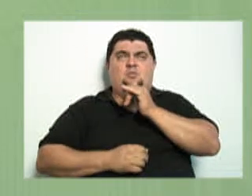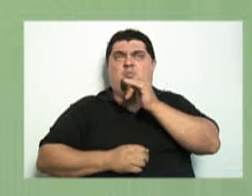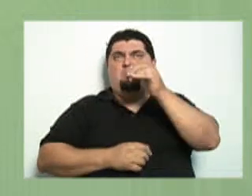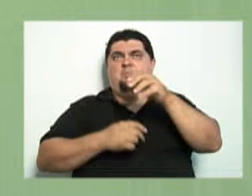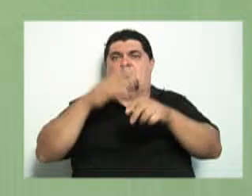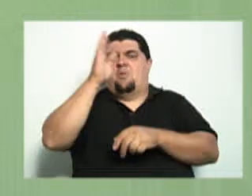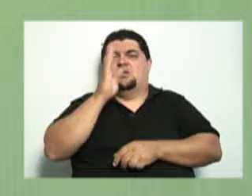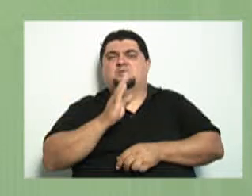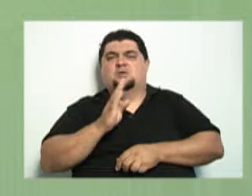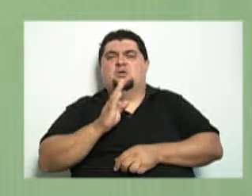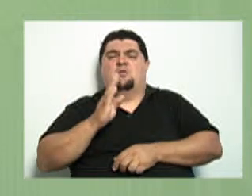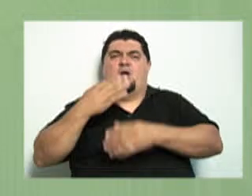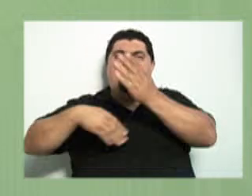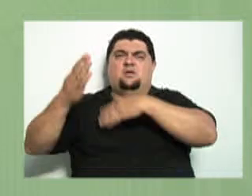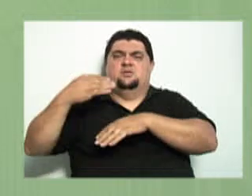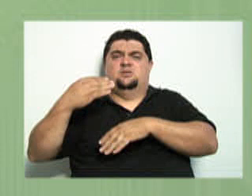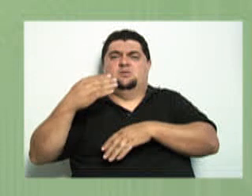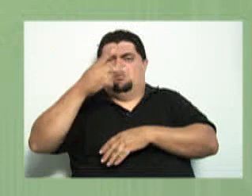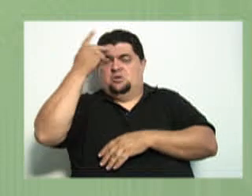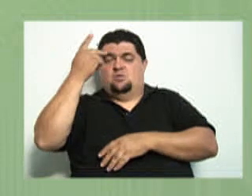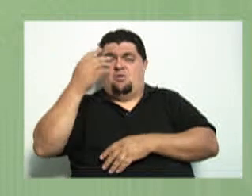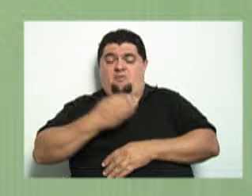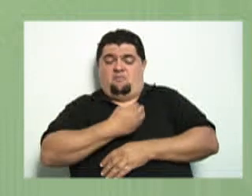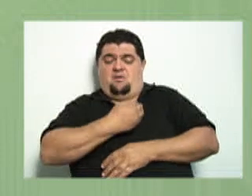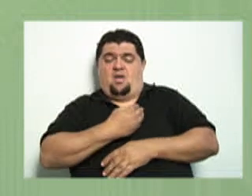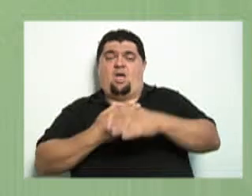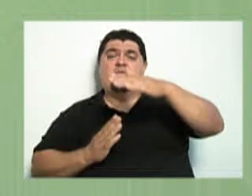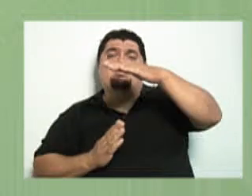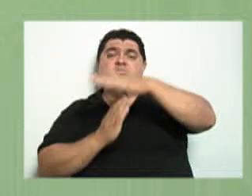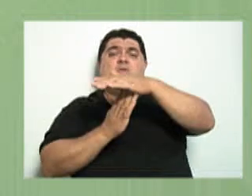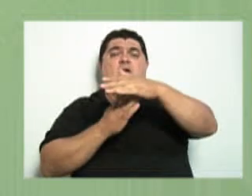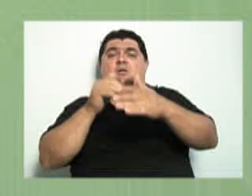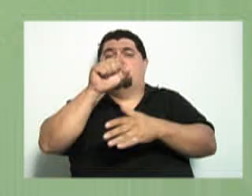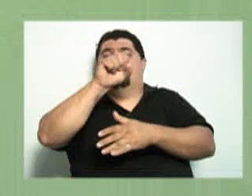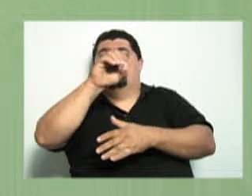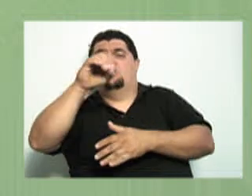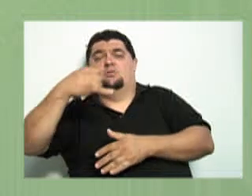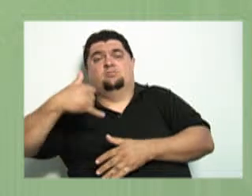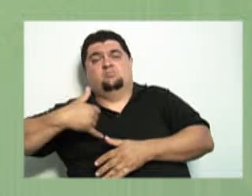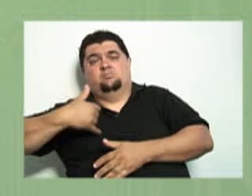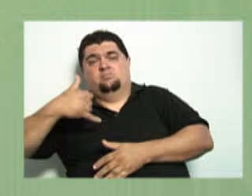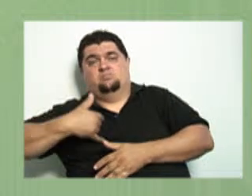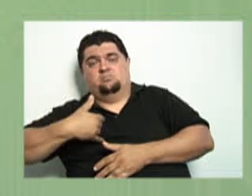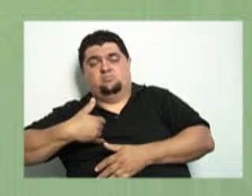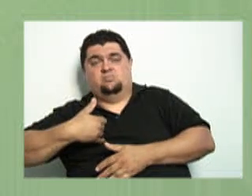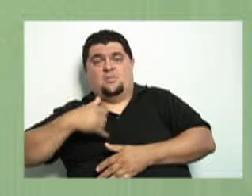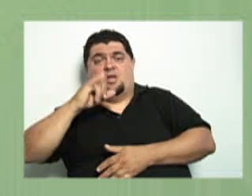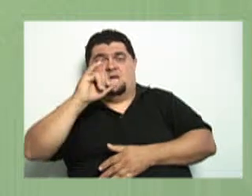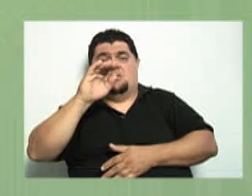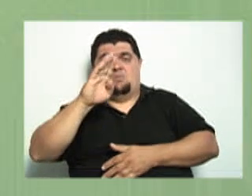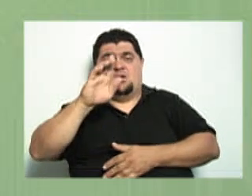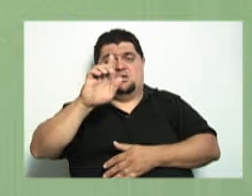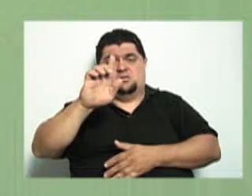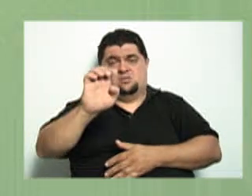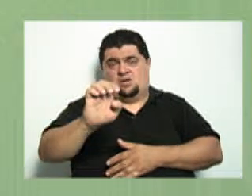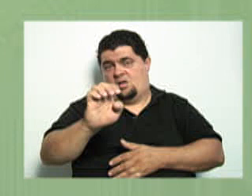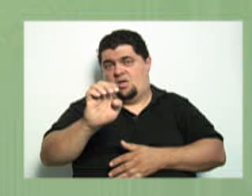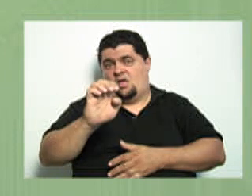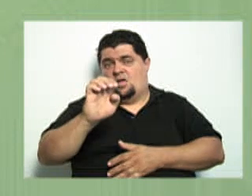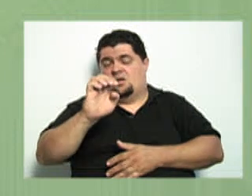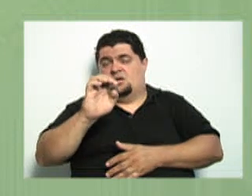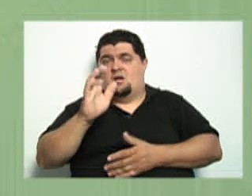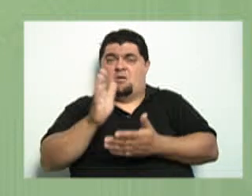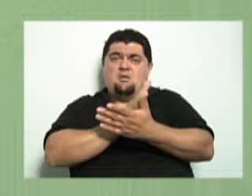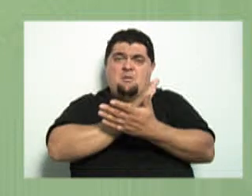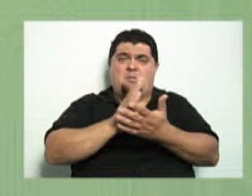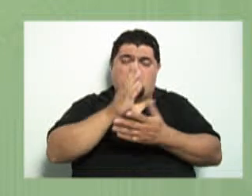80 anos. É um dado que é calculado pelo IBGE e vai trazer no Brasil quantos anos espera que a nossa